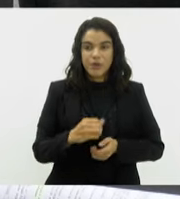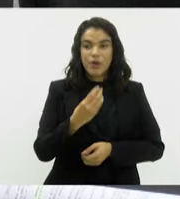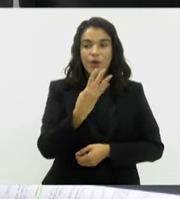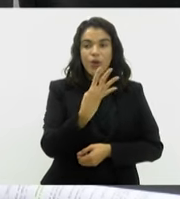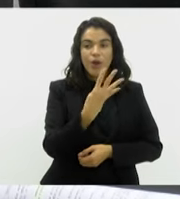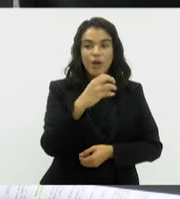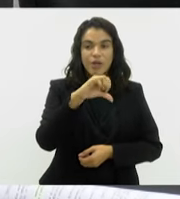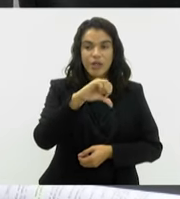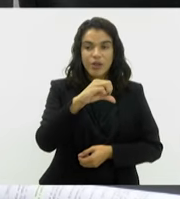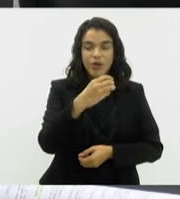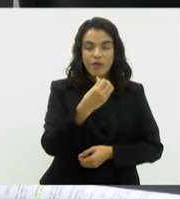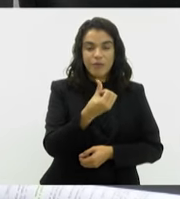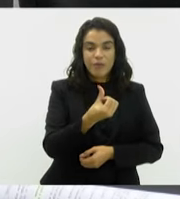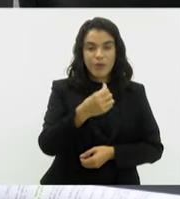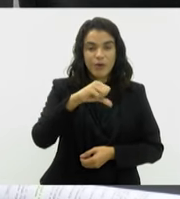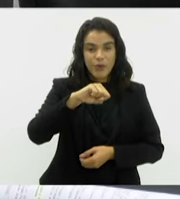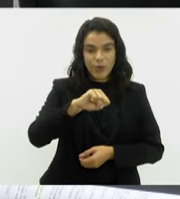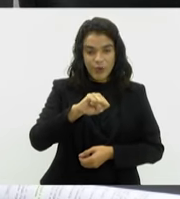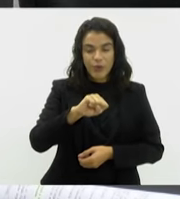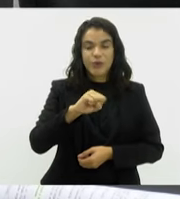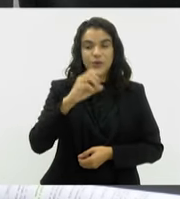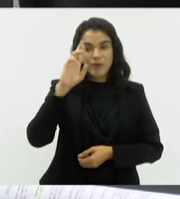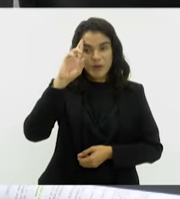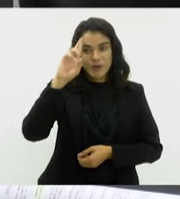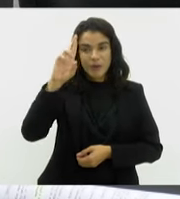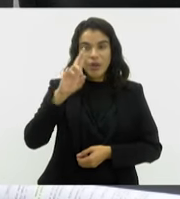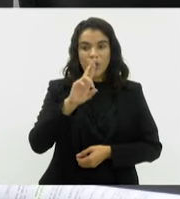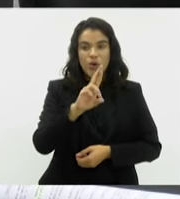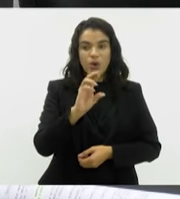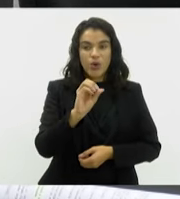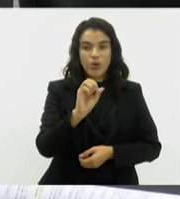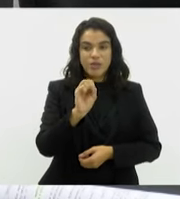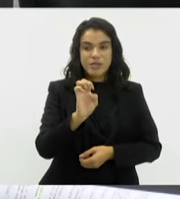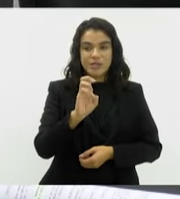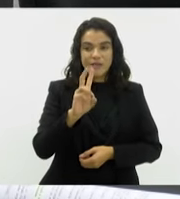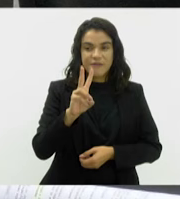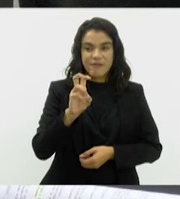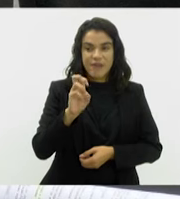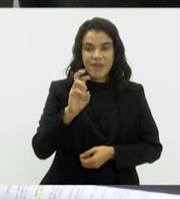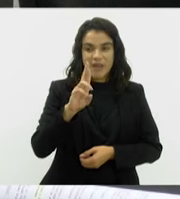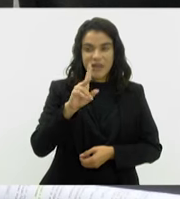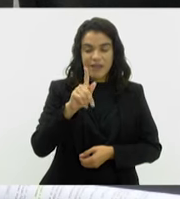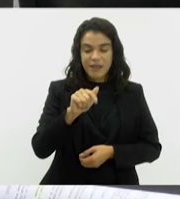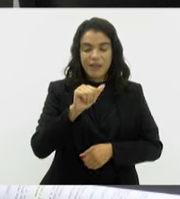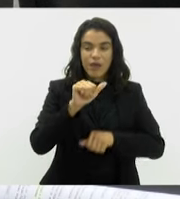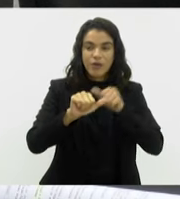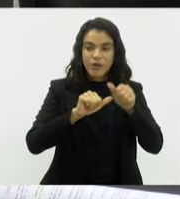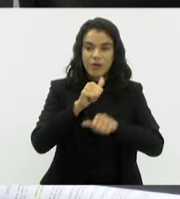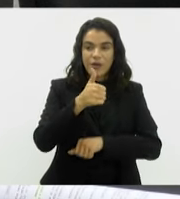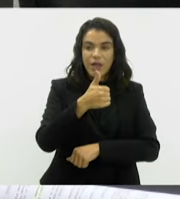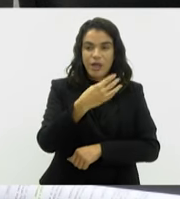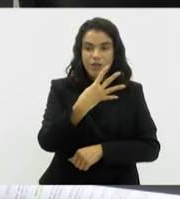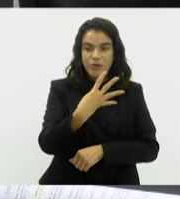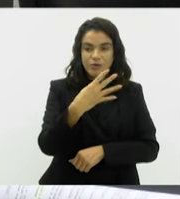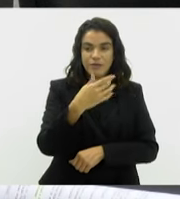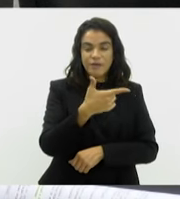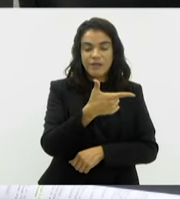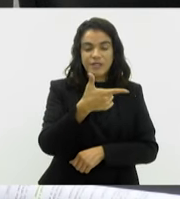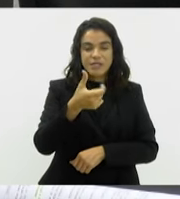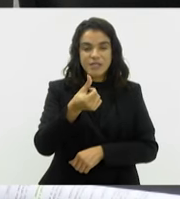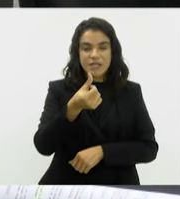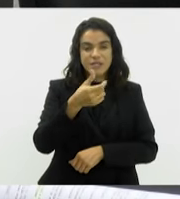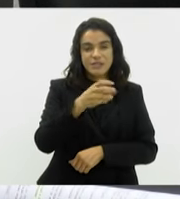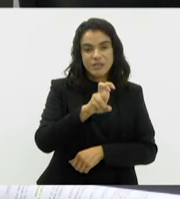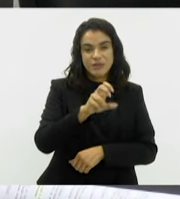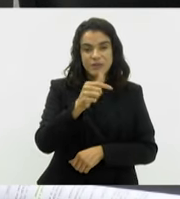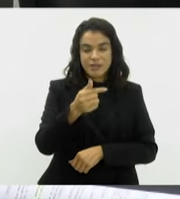número 4968 de 21, de autoria do deputado Rosenberg Reis, que altera o artigo 14 da lei estadual 2657 de